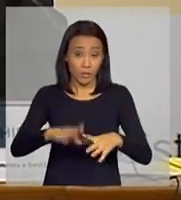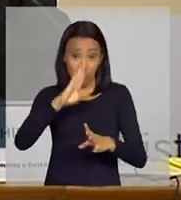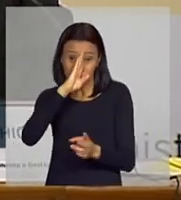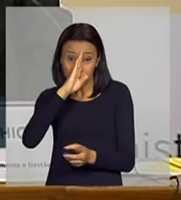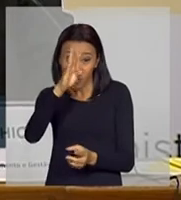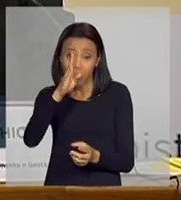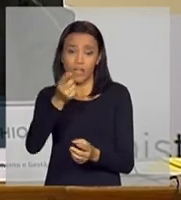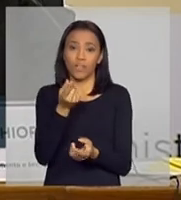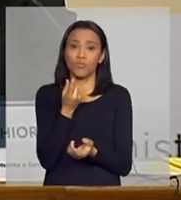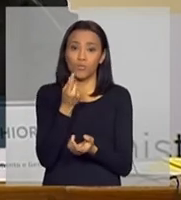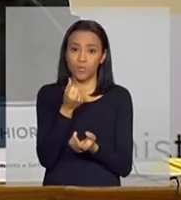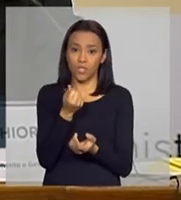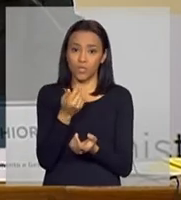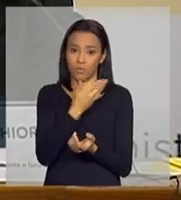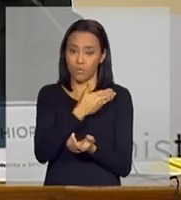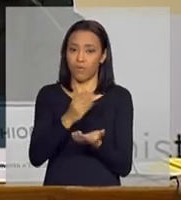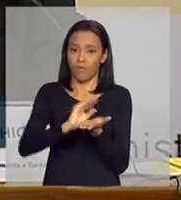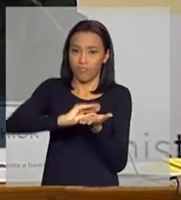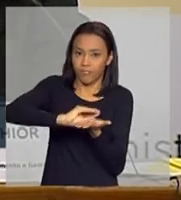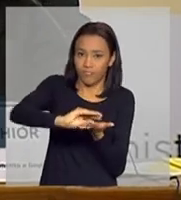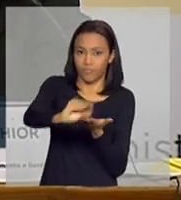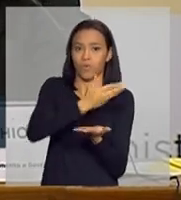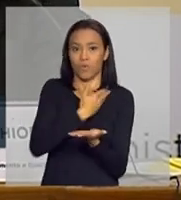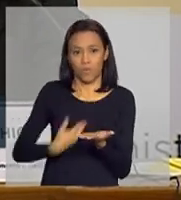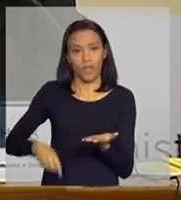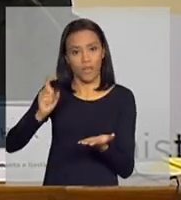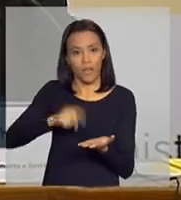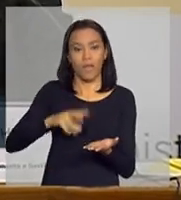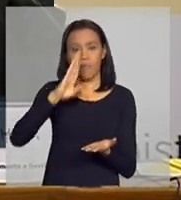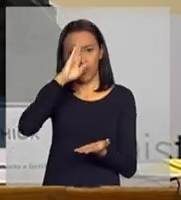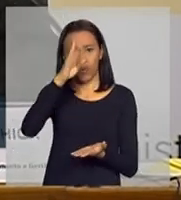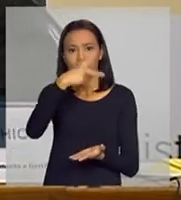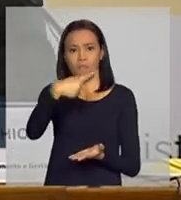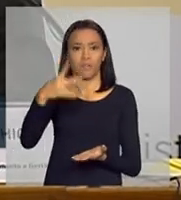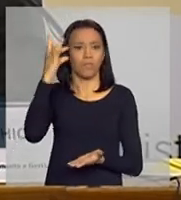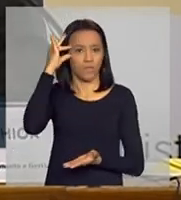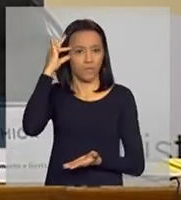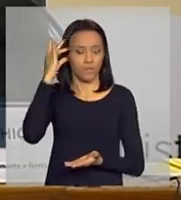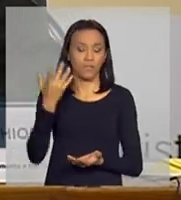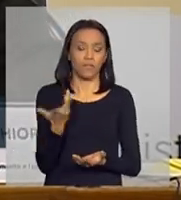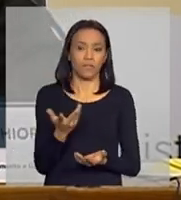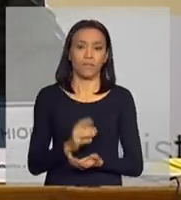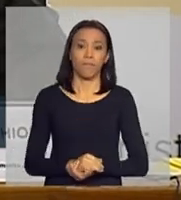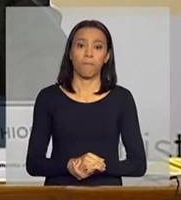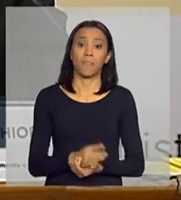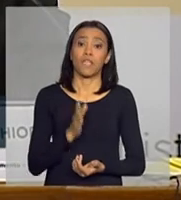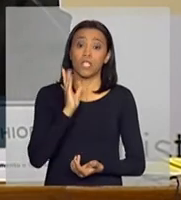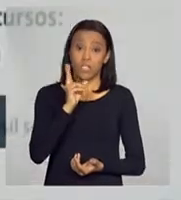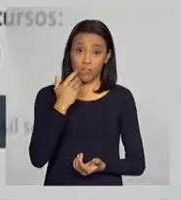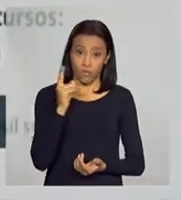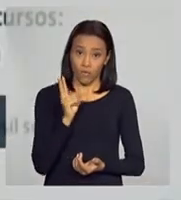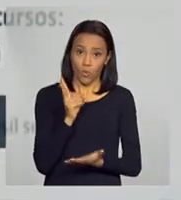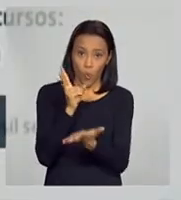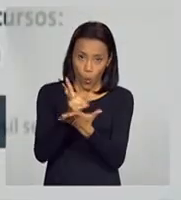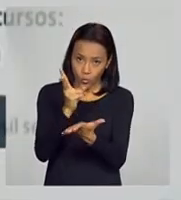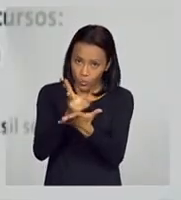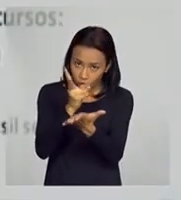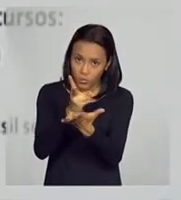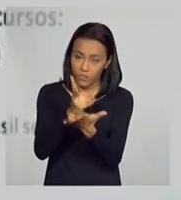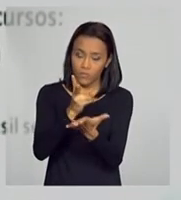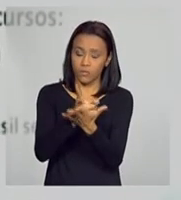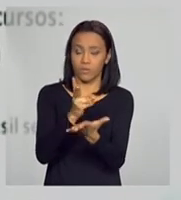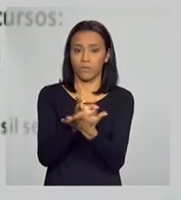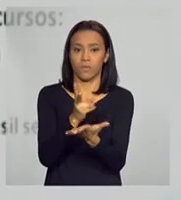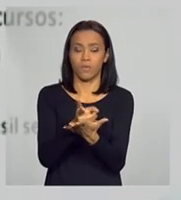investimento que é uma prioridade absoluta da nossa presidenta foram integralmente preservados ou seja sem